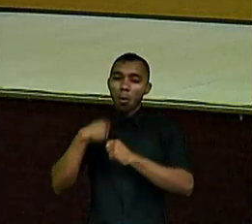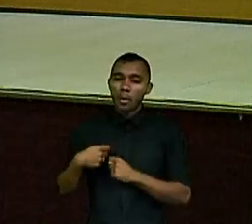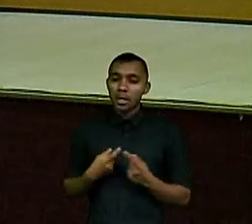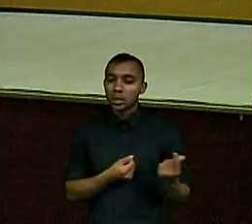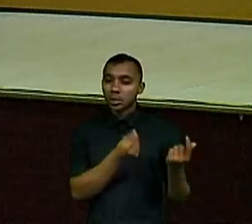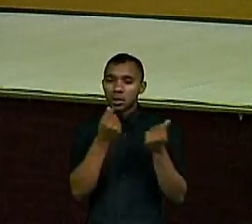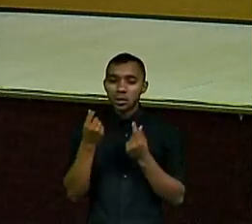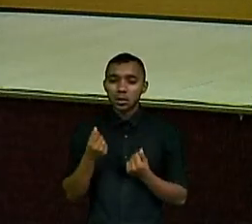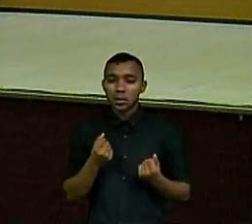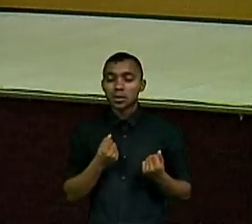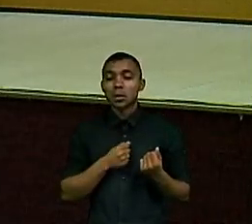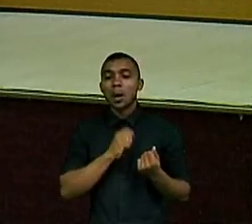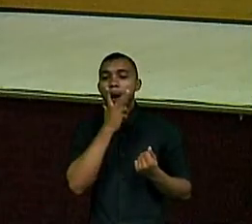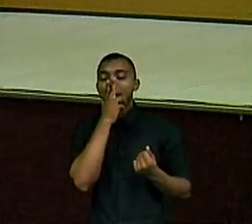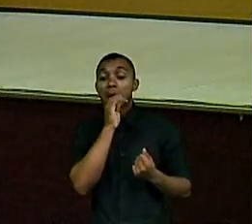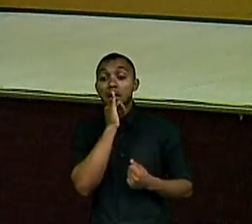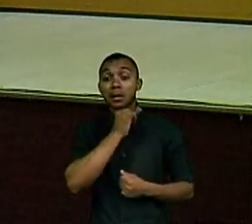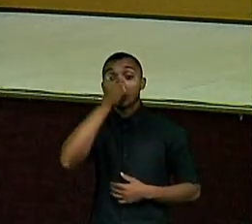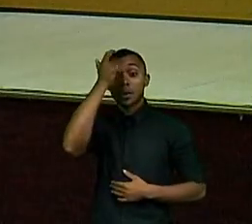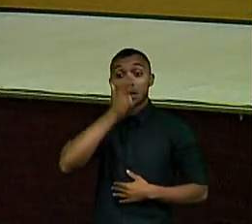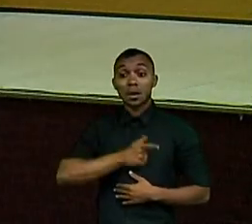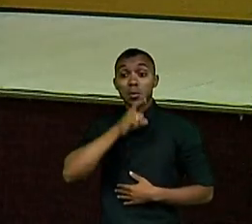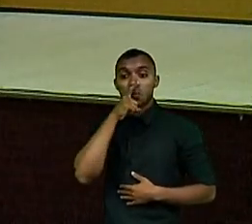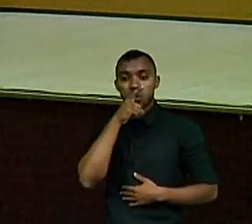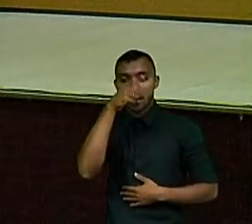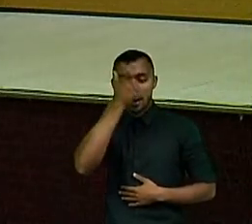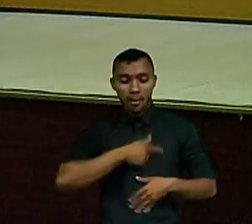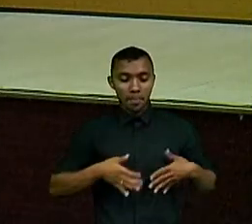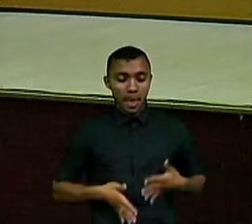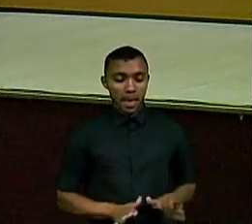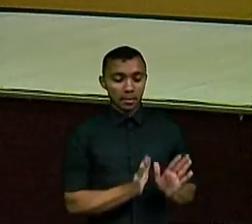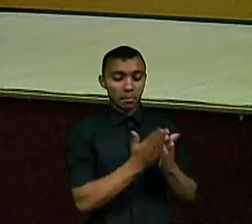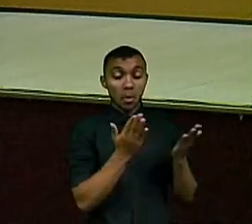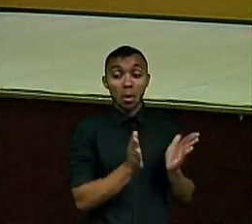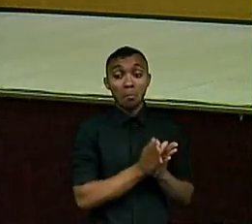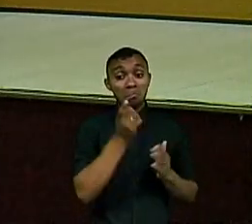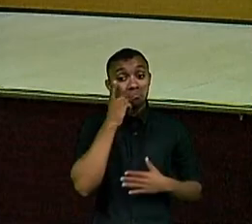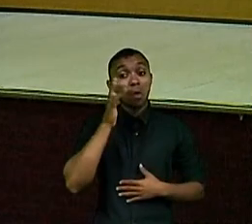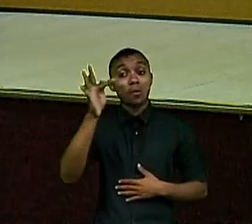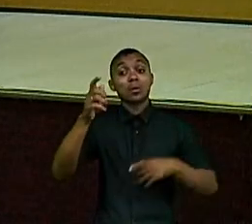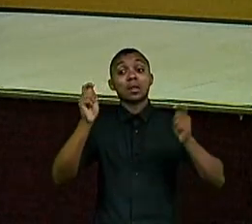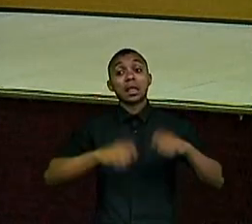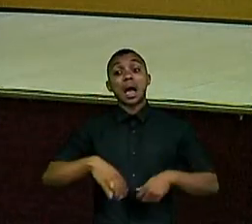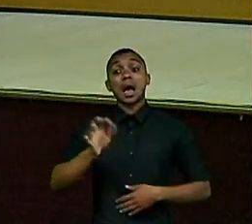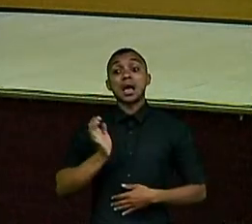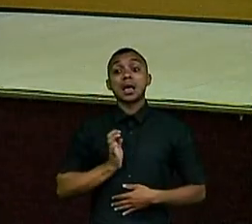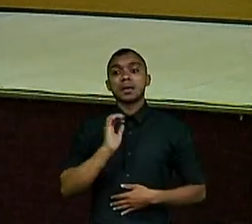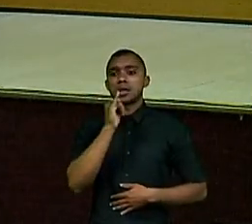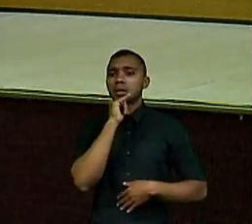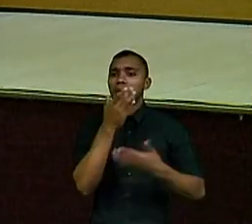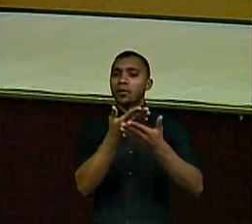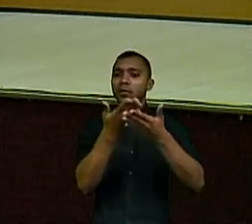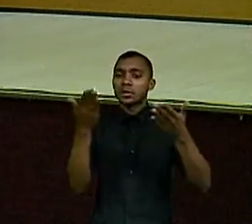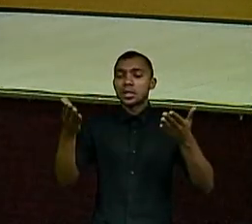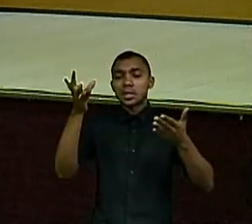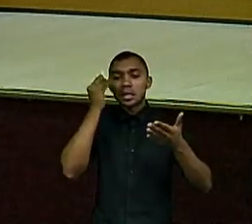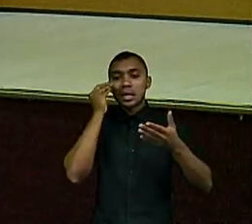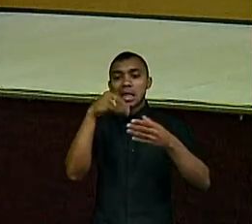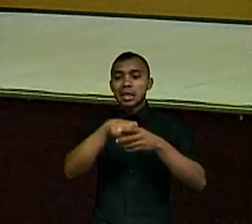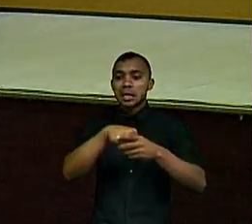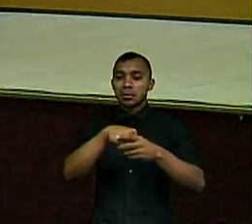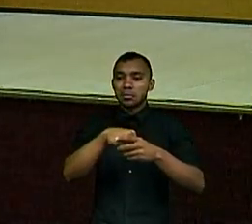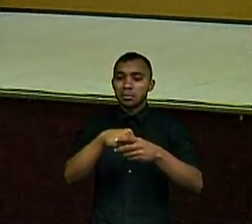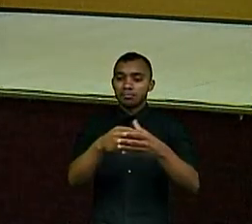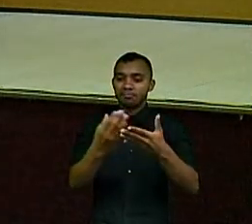possibilidade capacidade de vídeo de mudar de classe vocês estão aqui para tentar promover uma mobilidade social na vida de